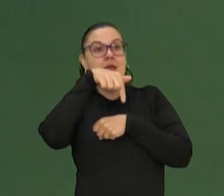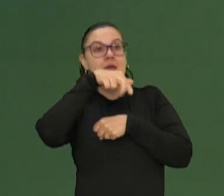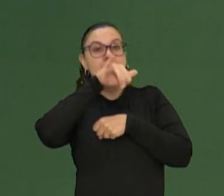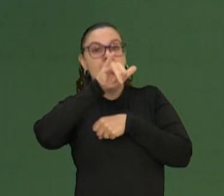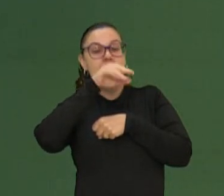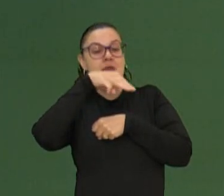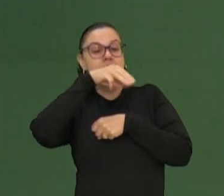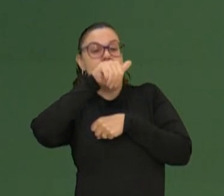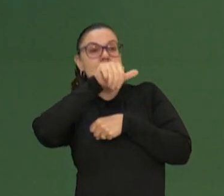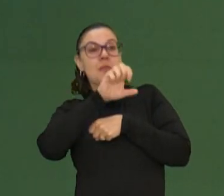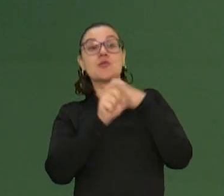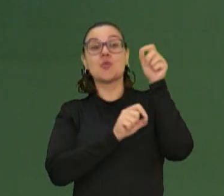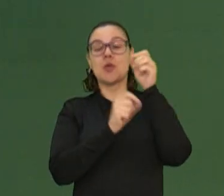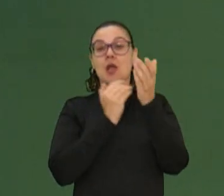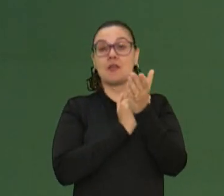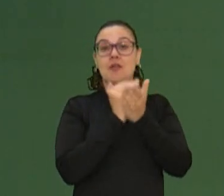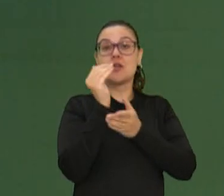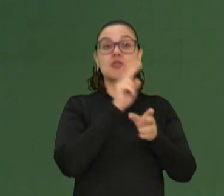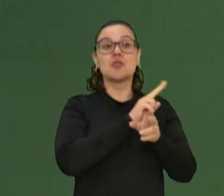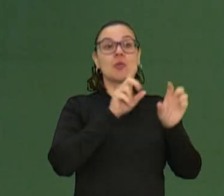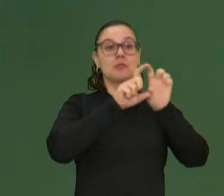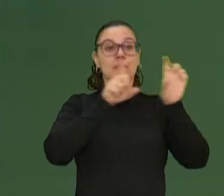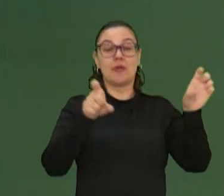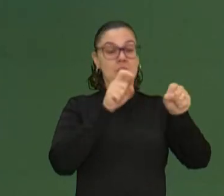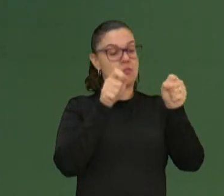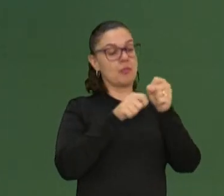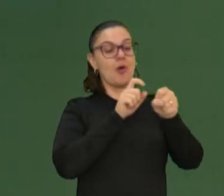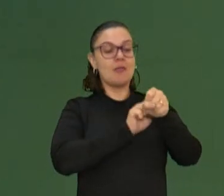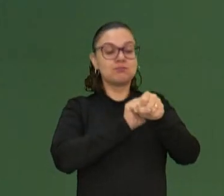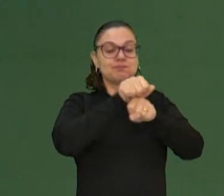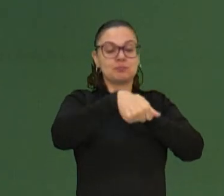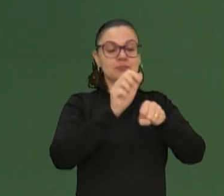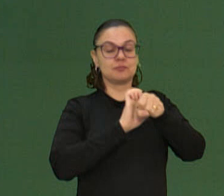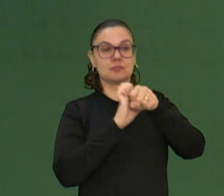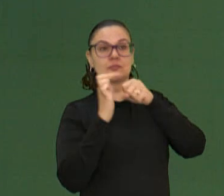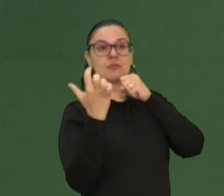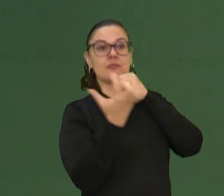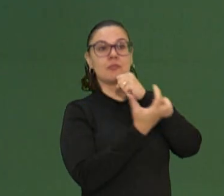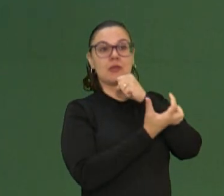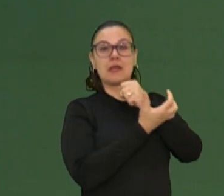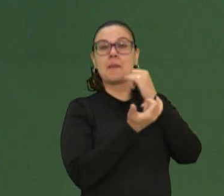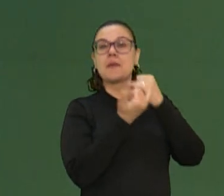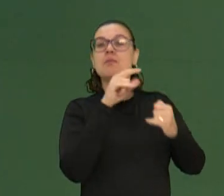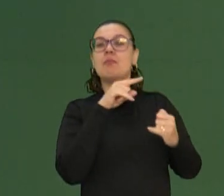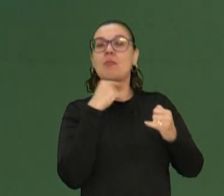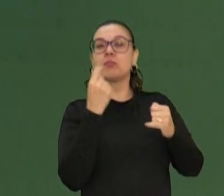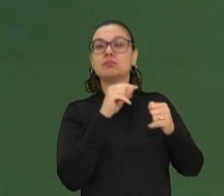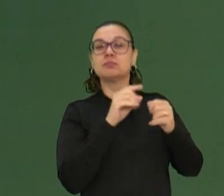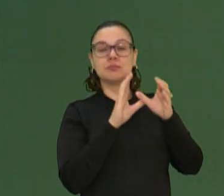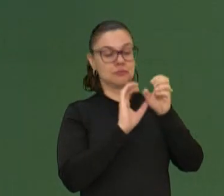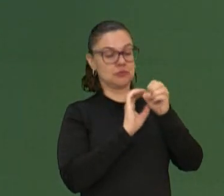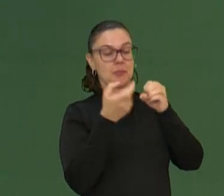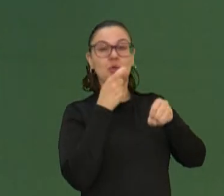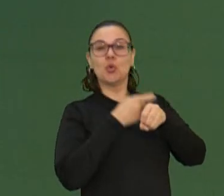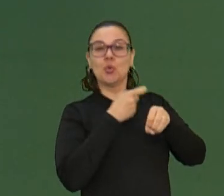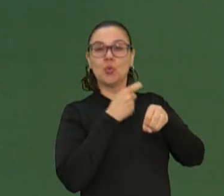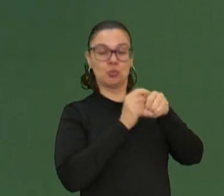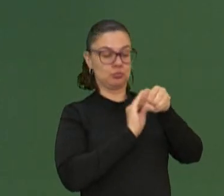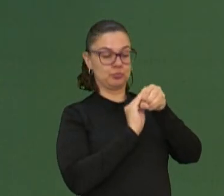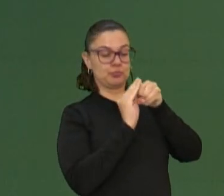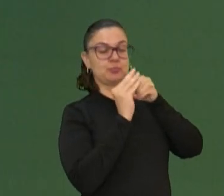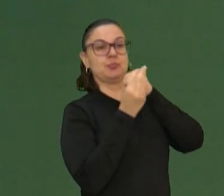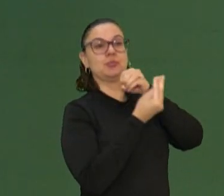substâncias, dão origem à estrutura de casca da planta. Suber, que é aquela parte morta da casca, as cortiças e